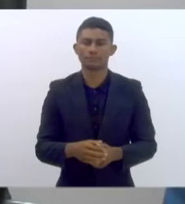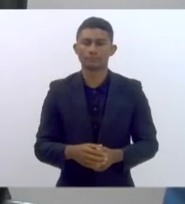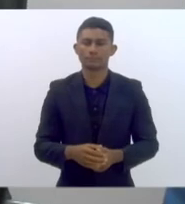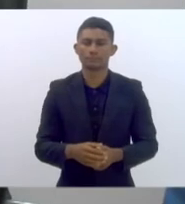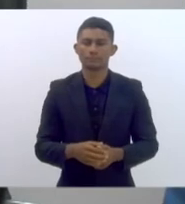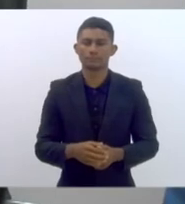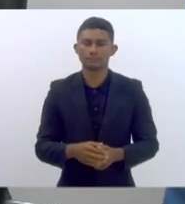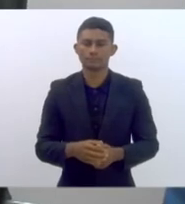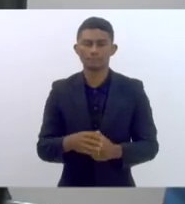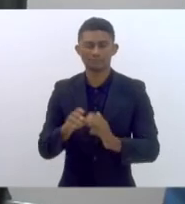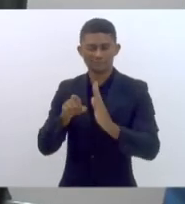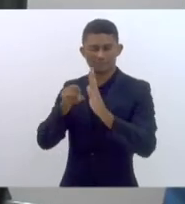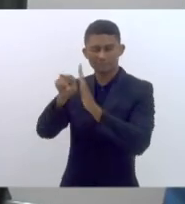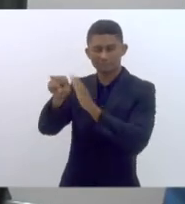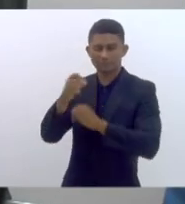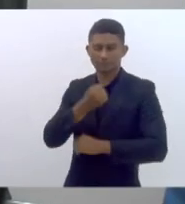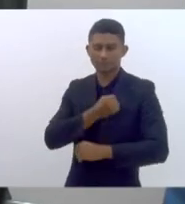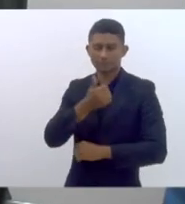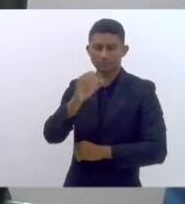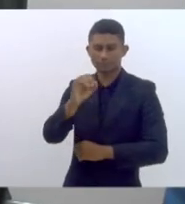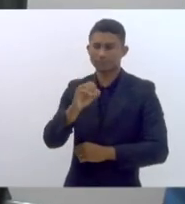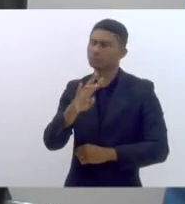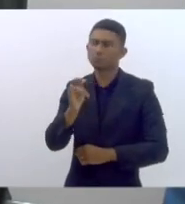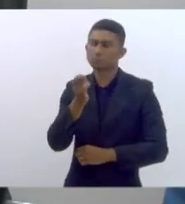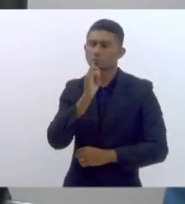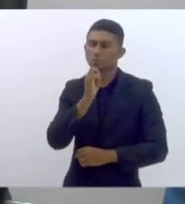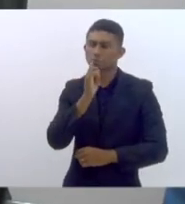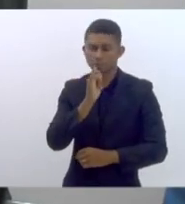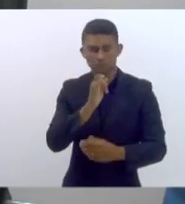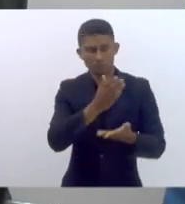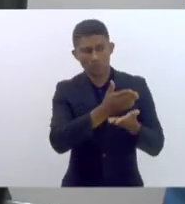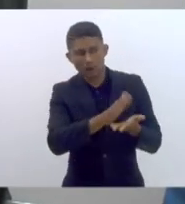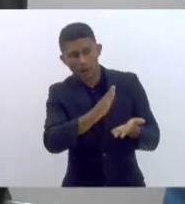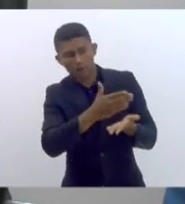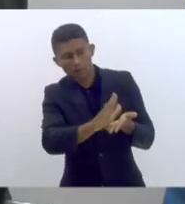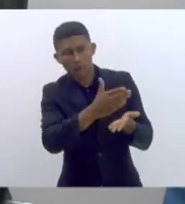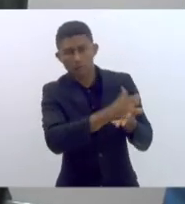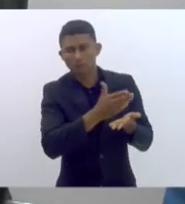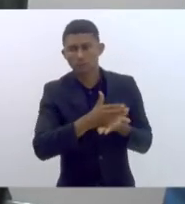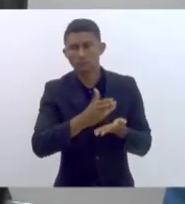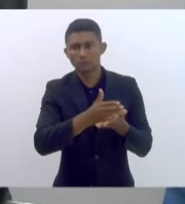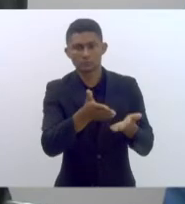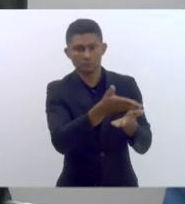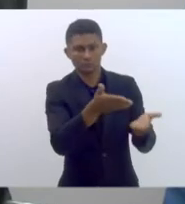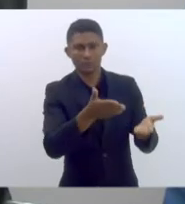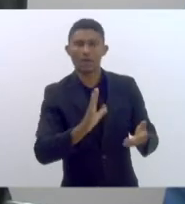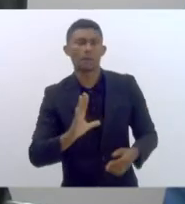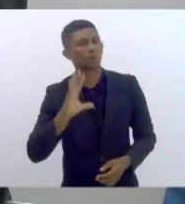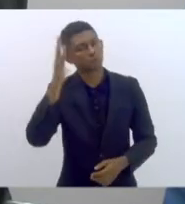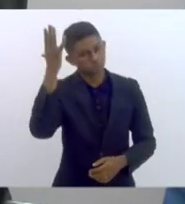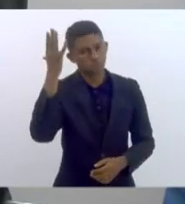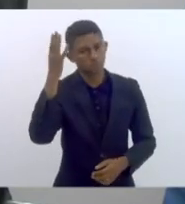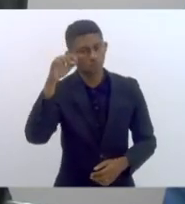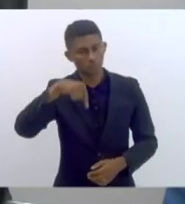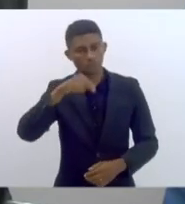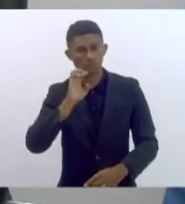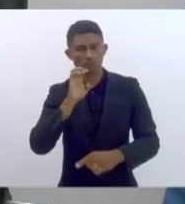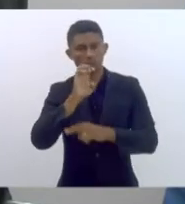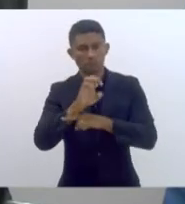a pergunta 10, supõe-se que os arrestos desorganizaram o fluxo de caixa do Tesouro